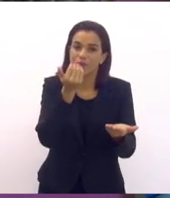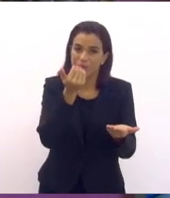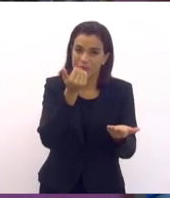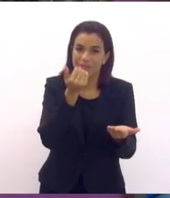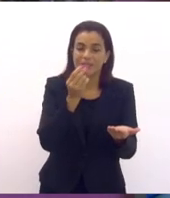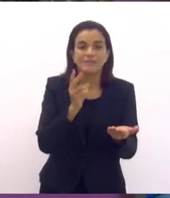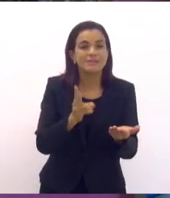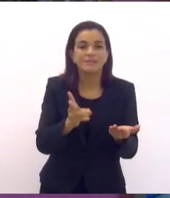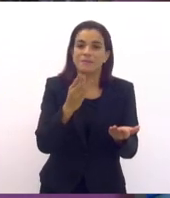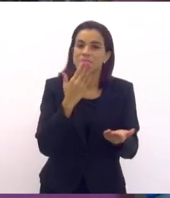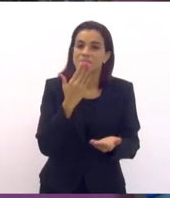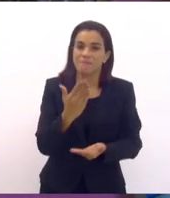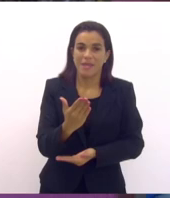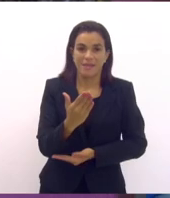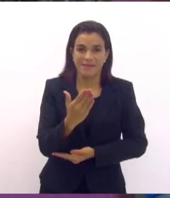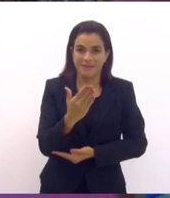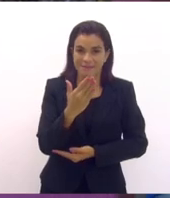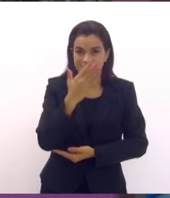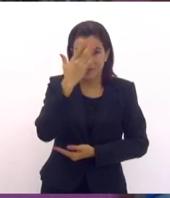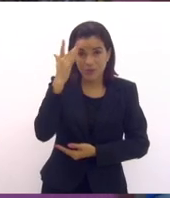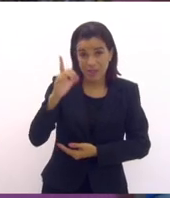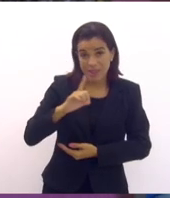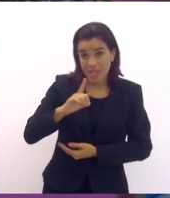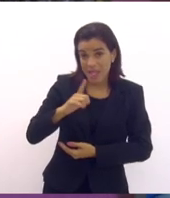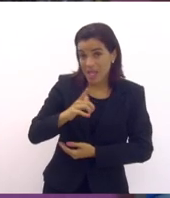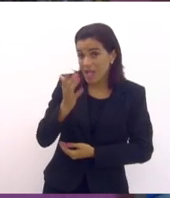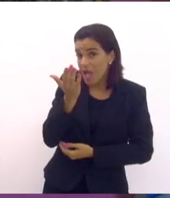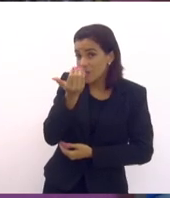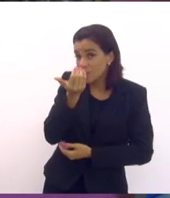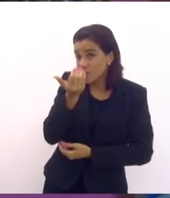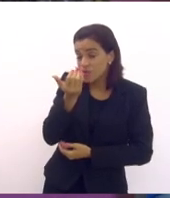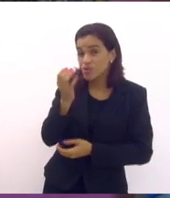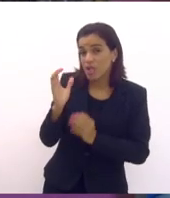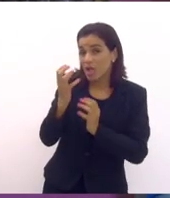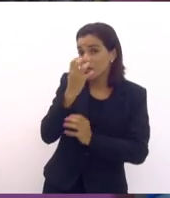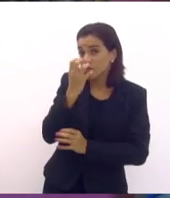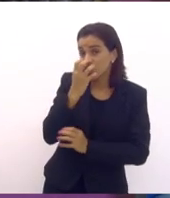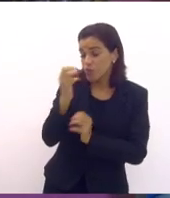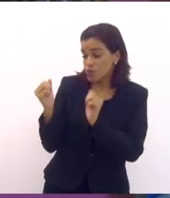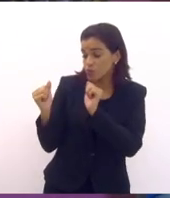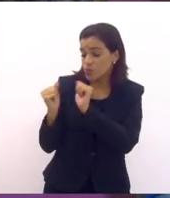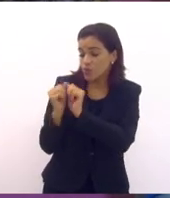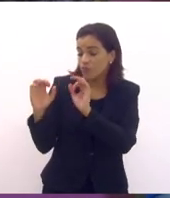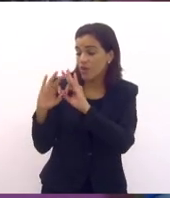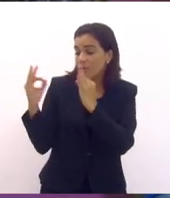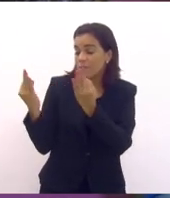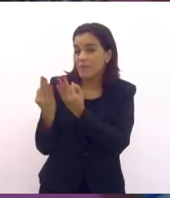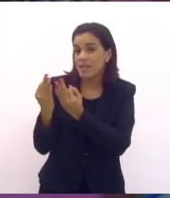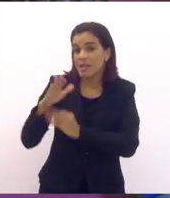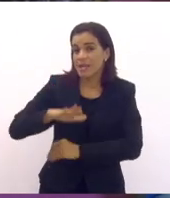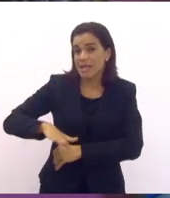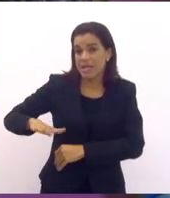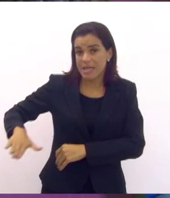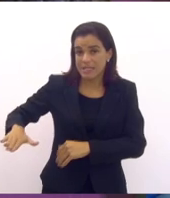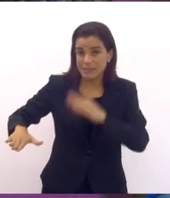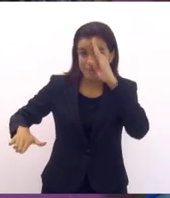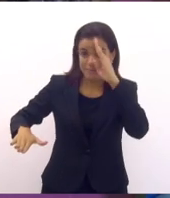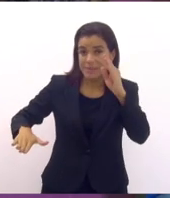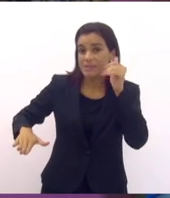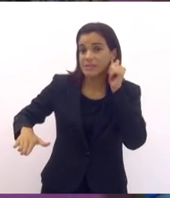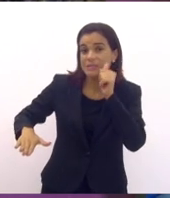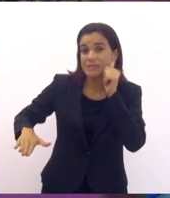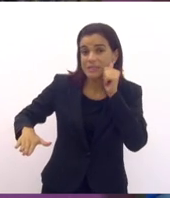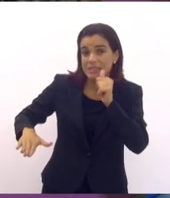gente sempre pede para aquela pessoa que tem um cachorro ficar próximo a uma família que tenha crianças principalmente meninas